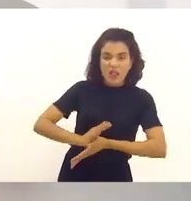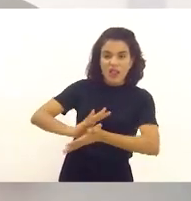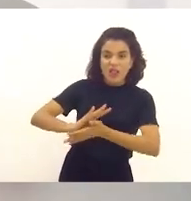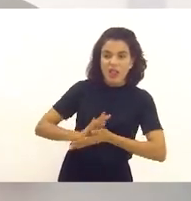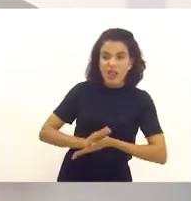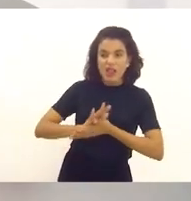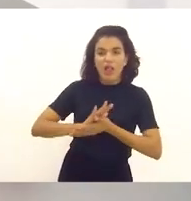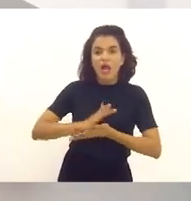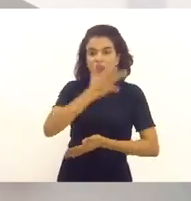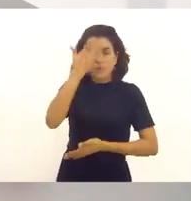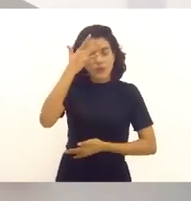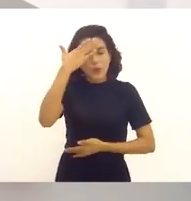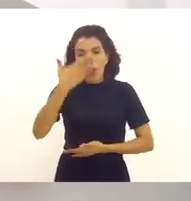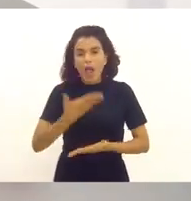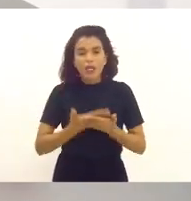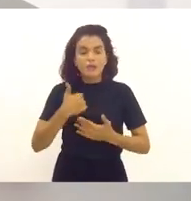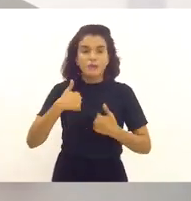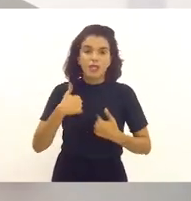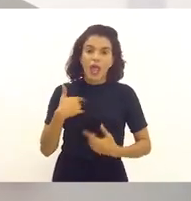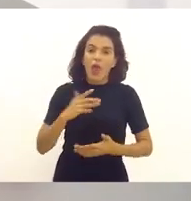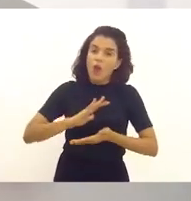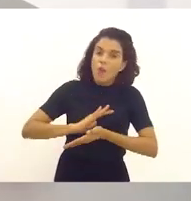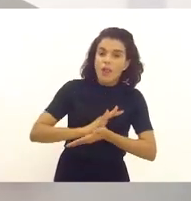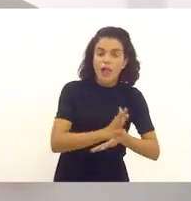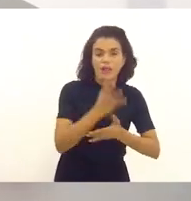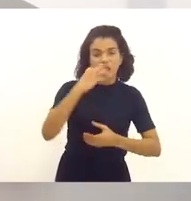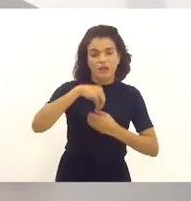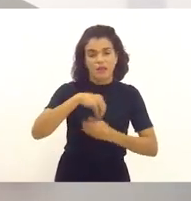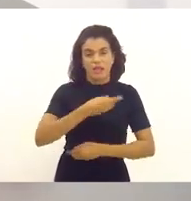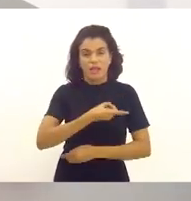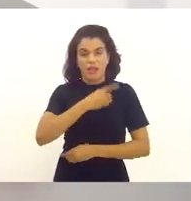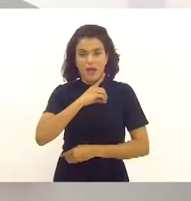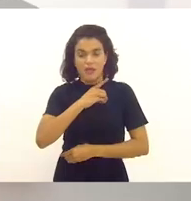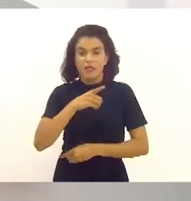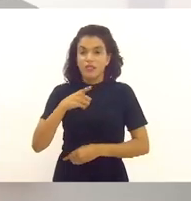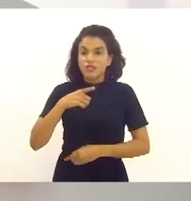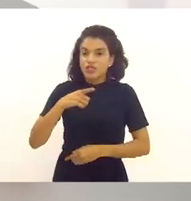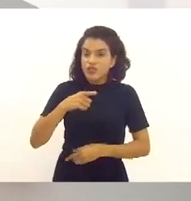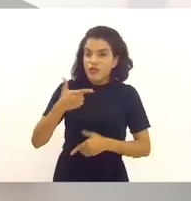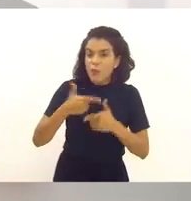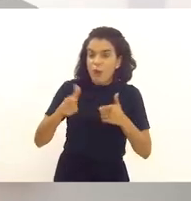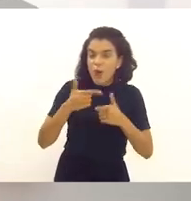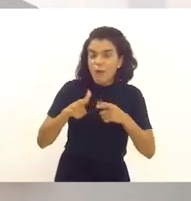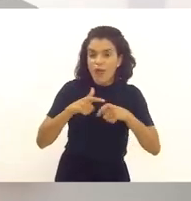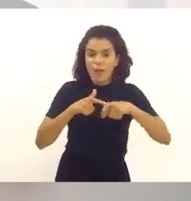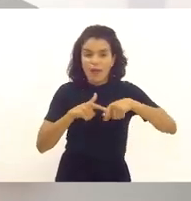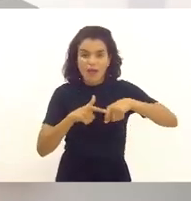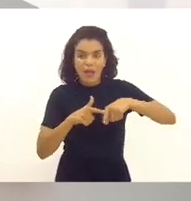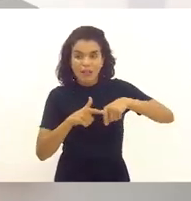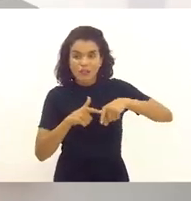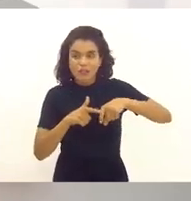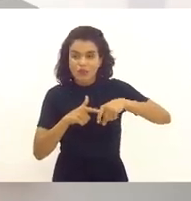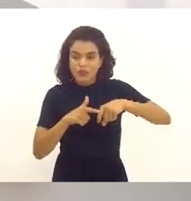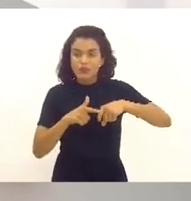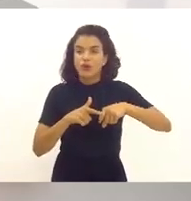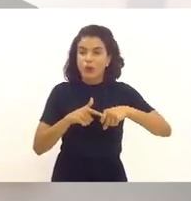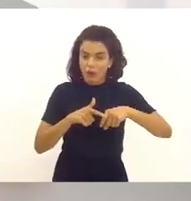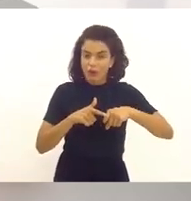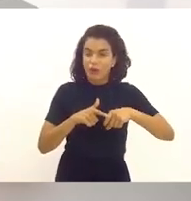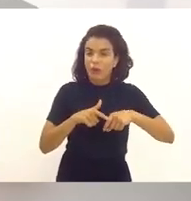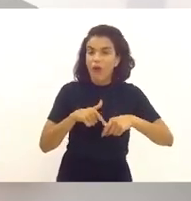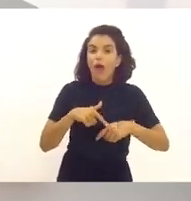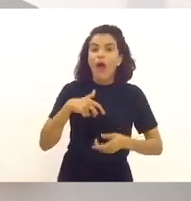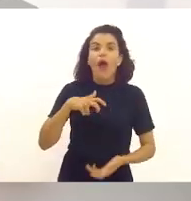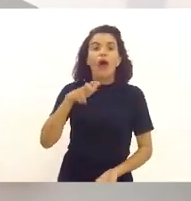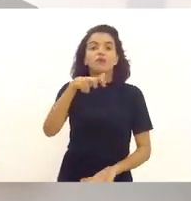descredibilizada agredida dentro da Dean centro do Rio de Janeiro tive um derrame articular para no final de tudo se